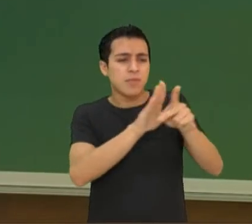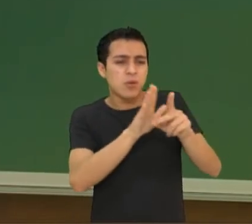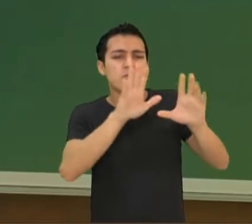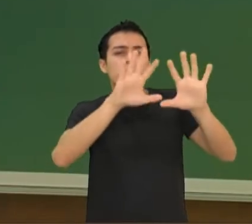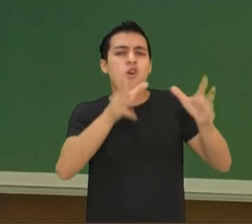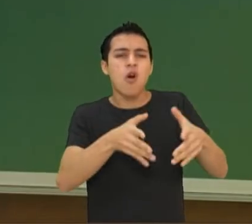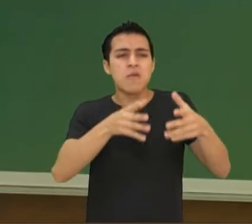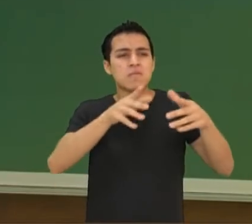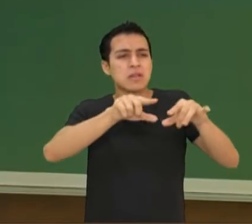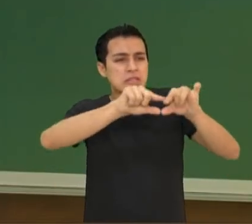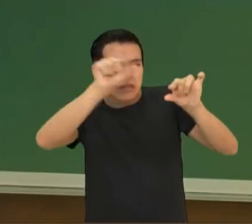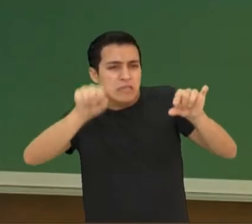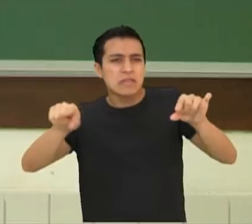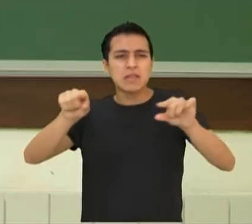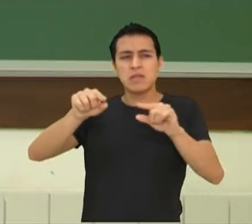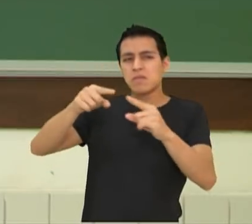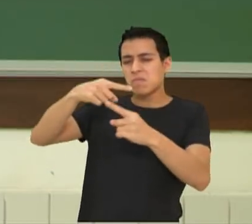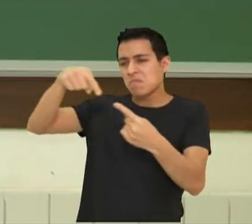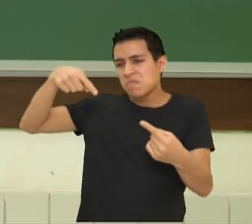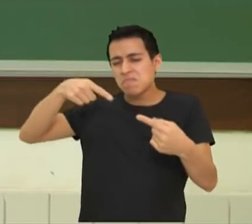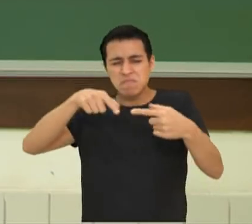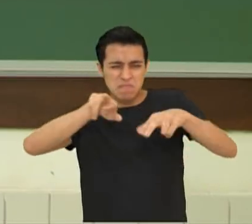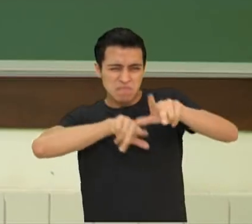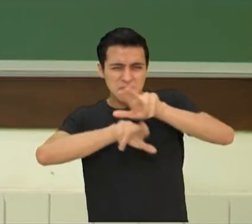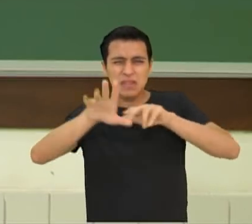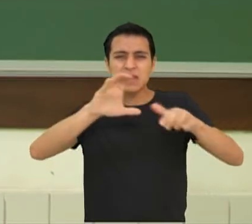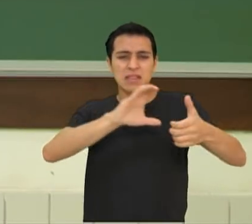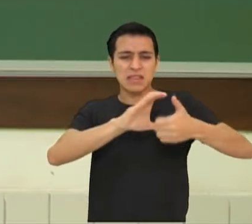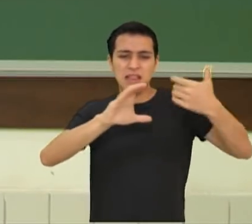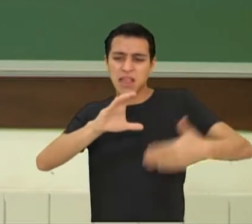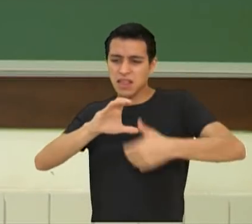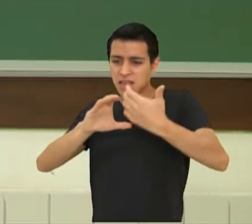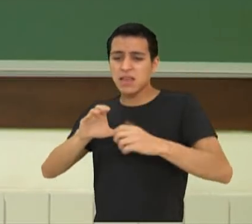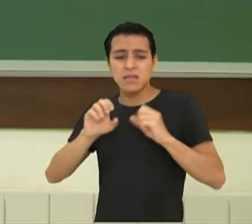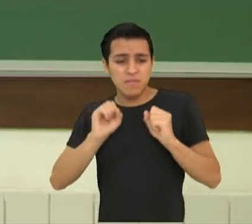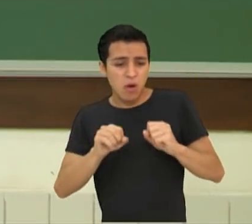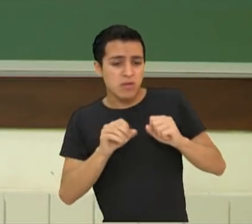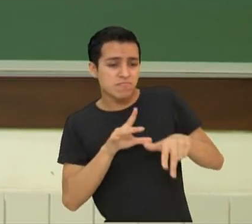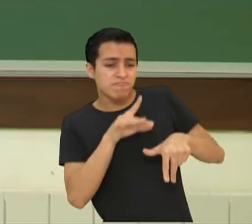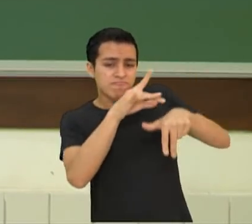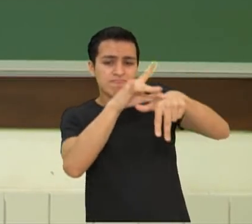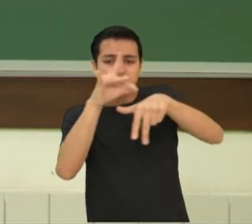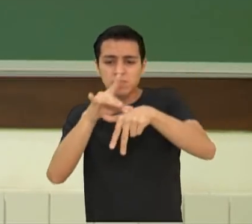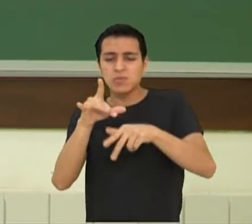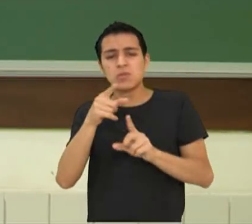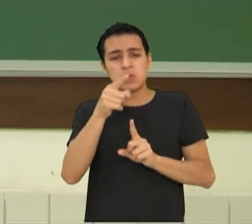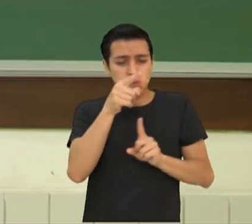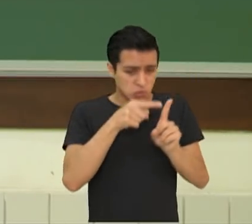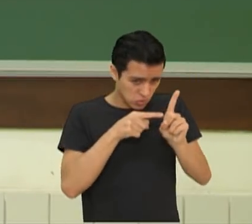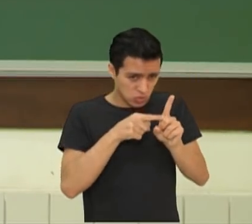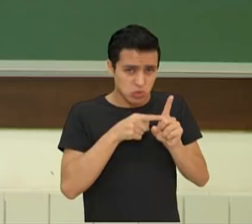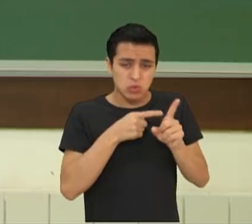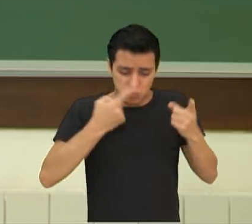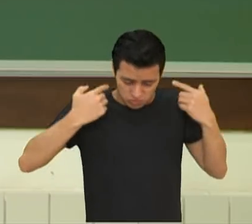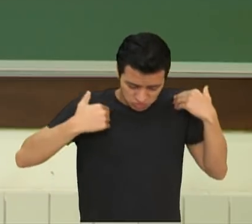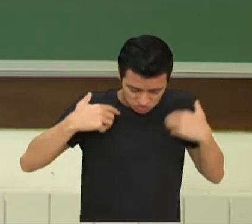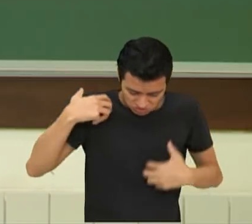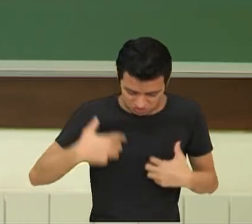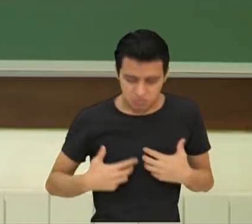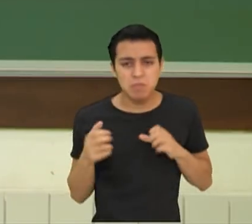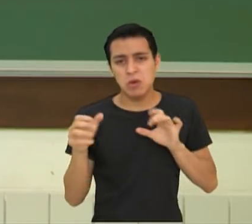formato, tem as suas características e acaba infectando e parasitando uma determinada parte do nosso